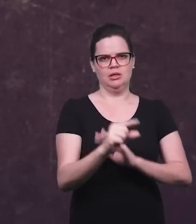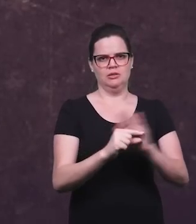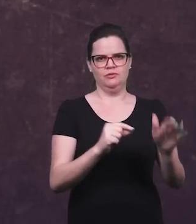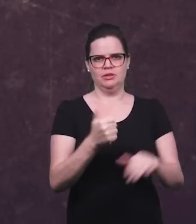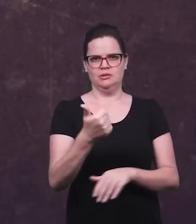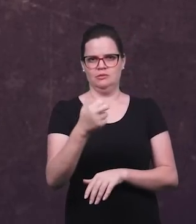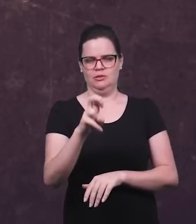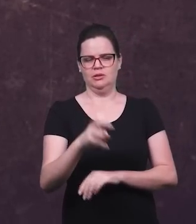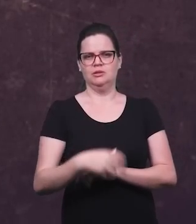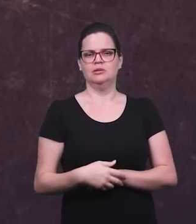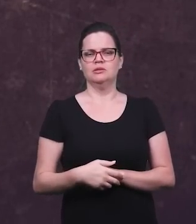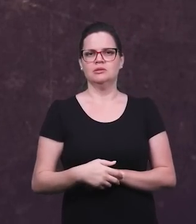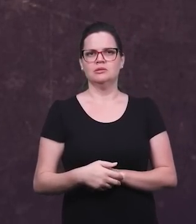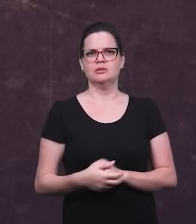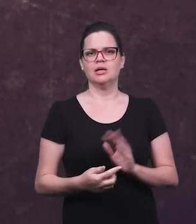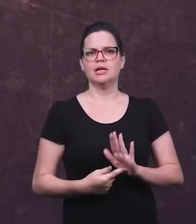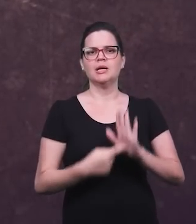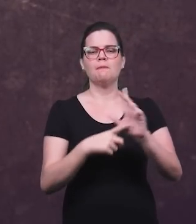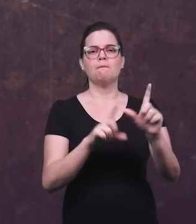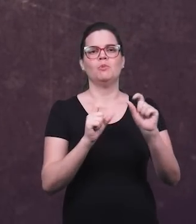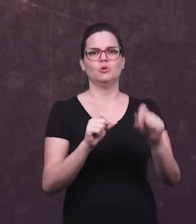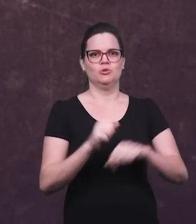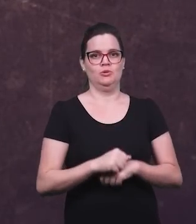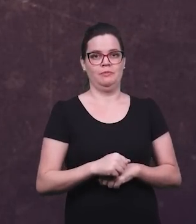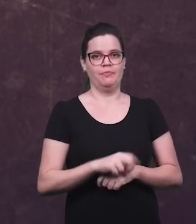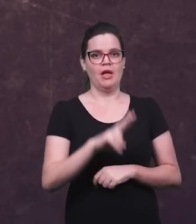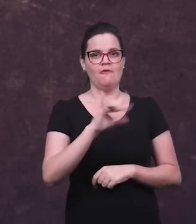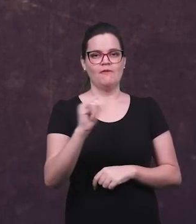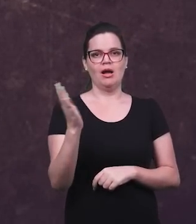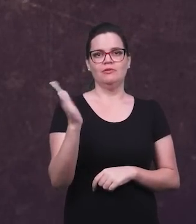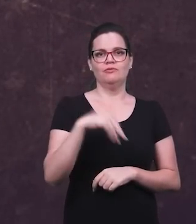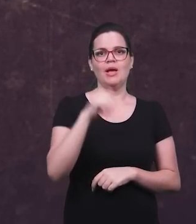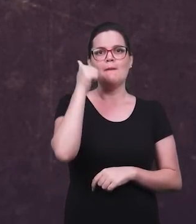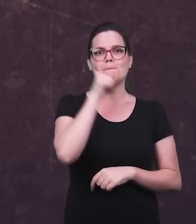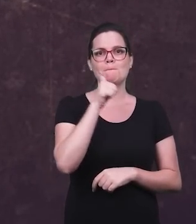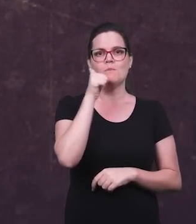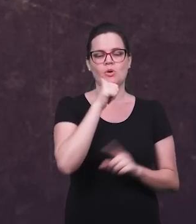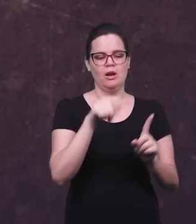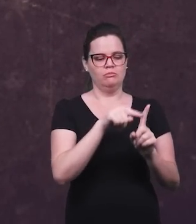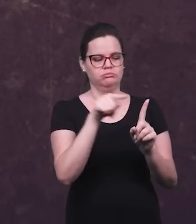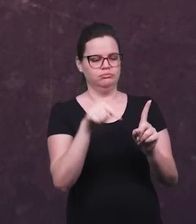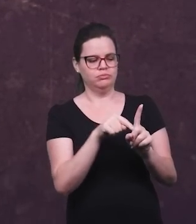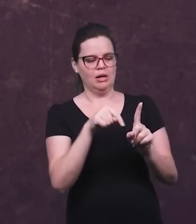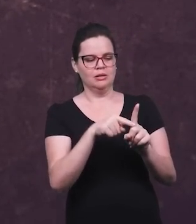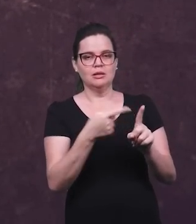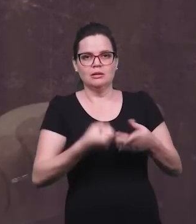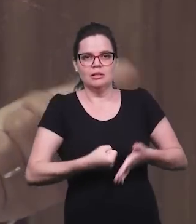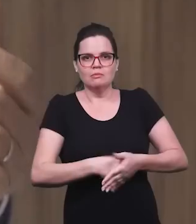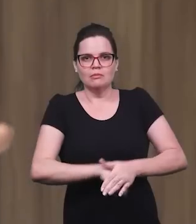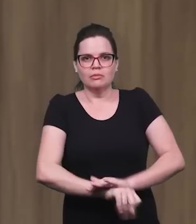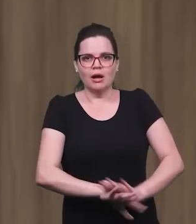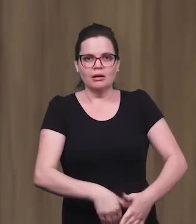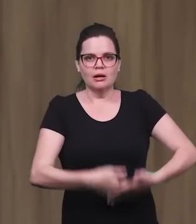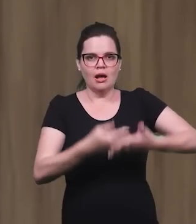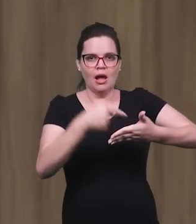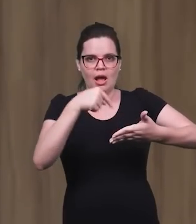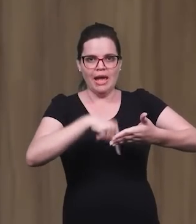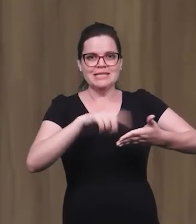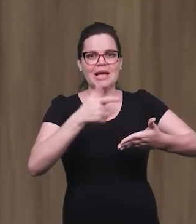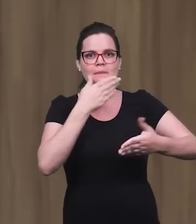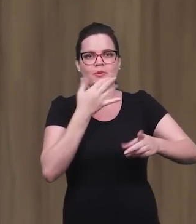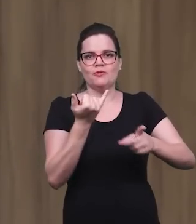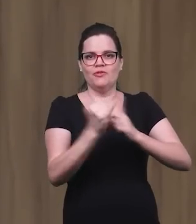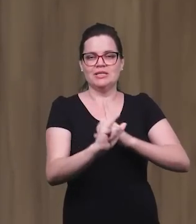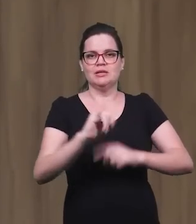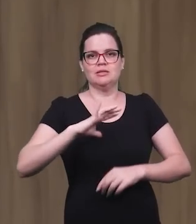que na mulher nasceria aquele que ia esmagar a cabeça da serpente, né? Então, já começa a profecia ali, em